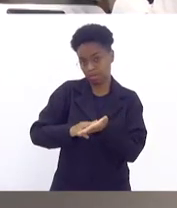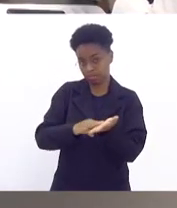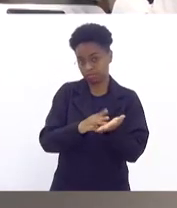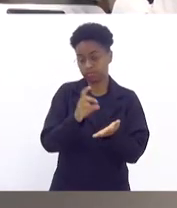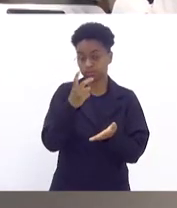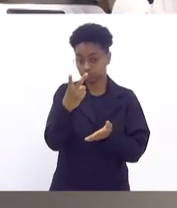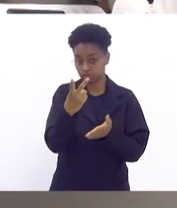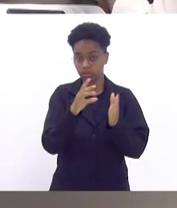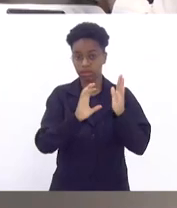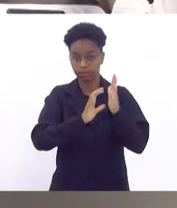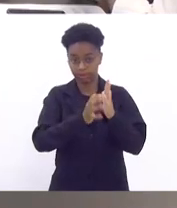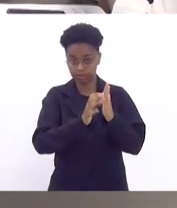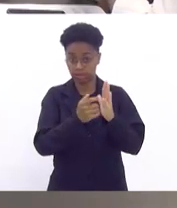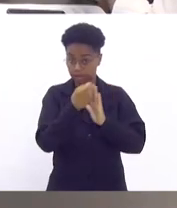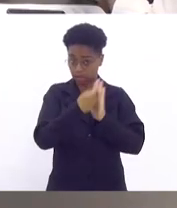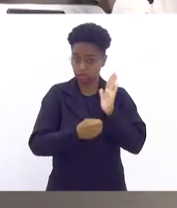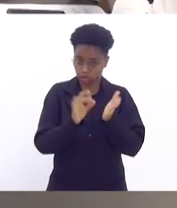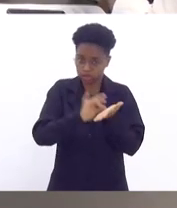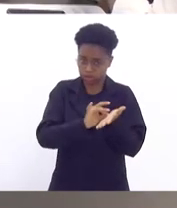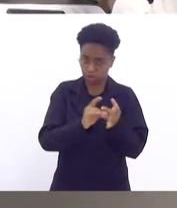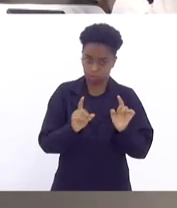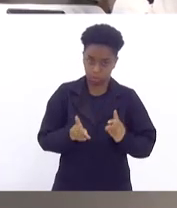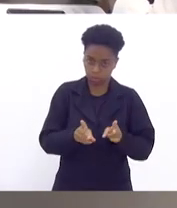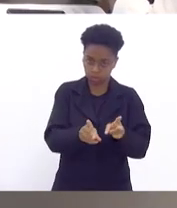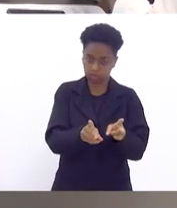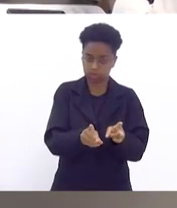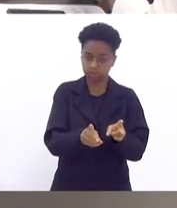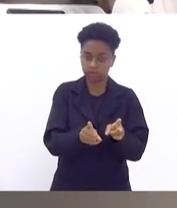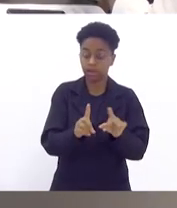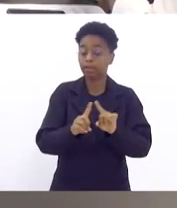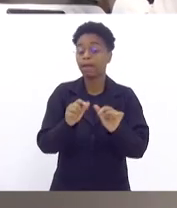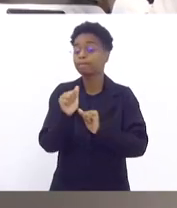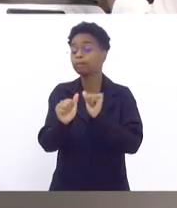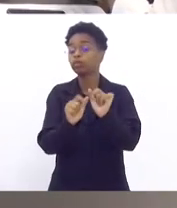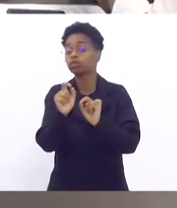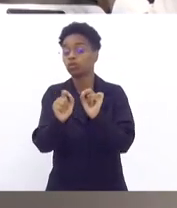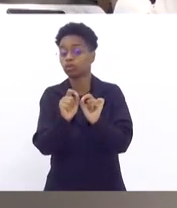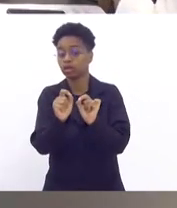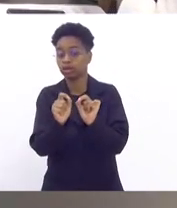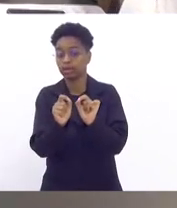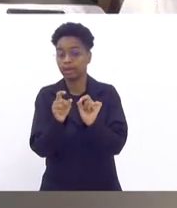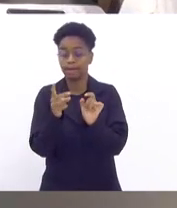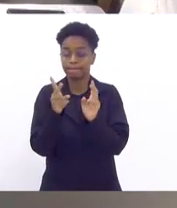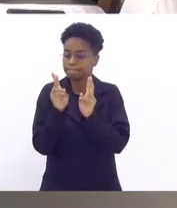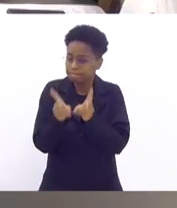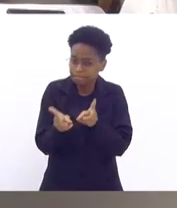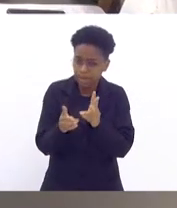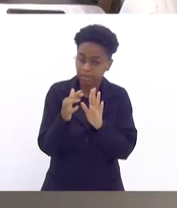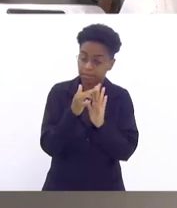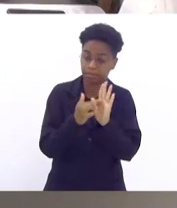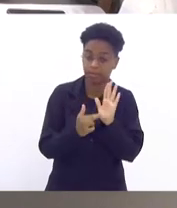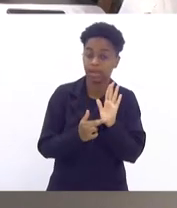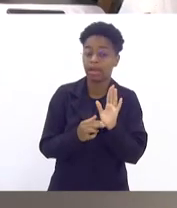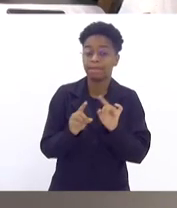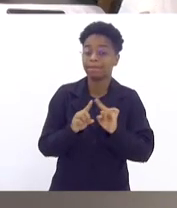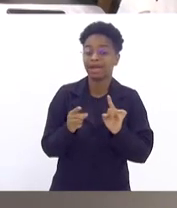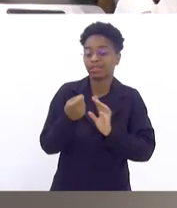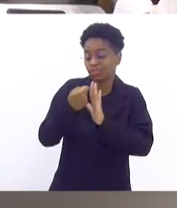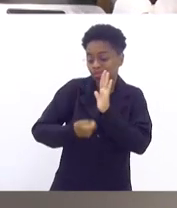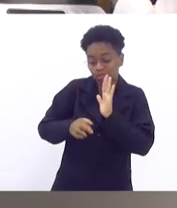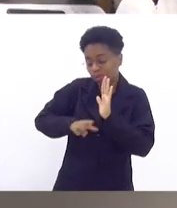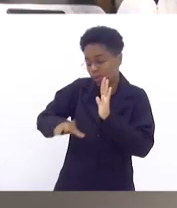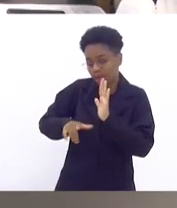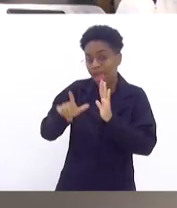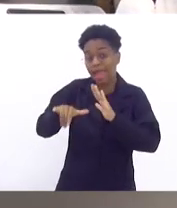dois partidos isso era o texto original dois o que teve de mudança é o mesmo regramento que não foi um texto nosso foi através